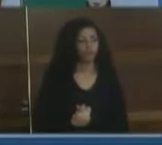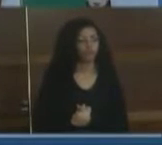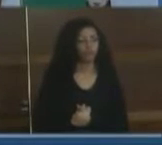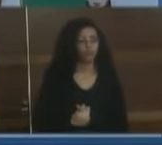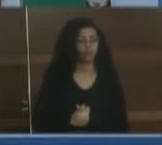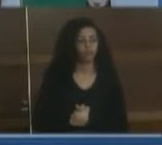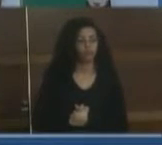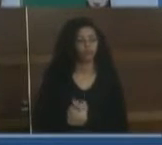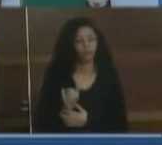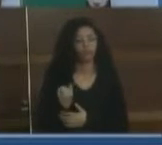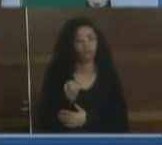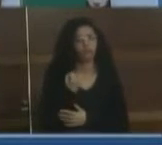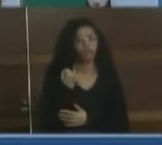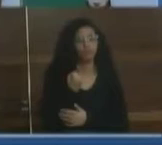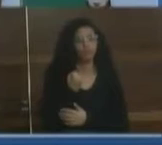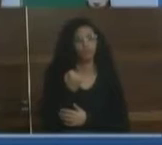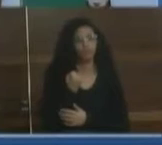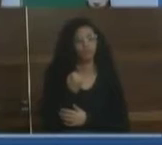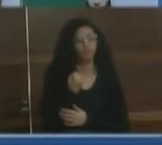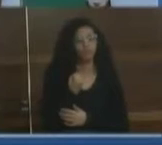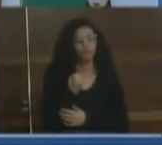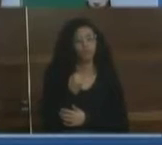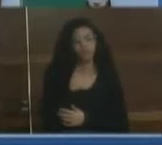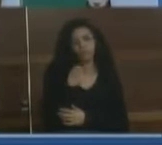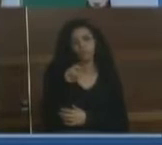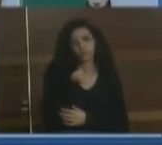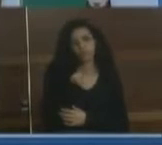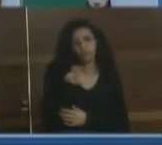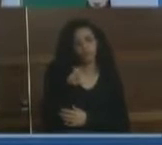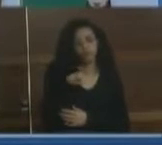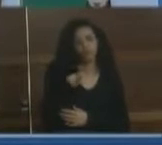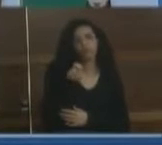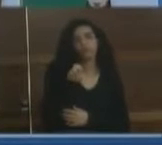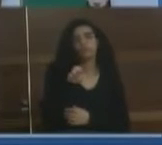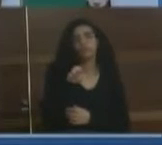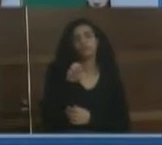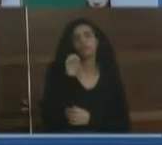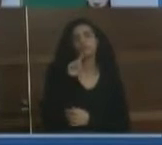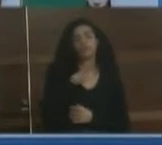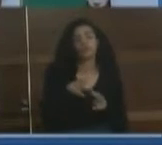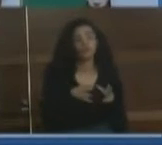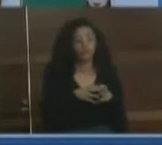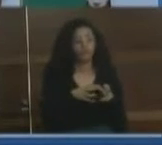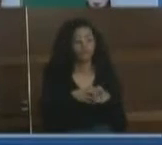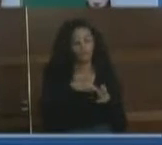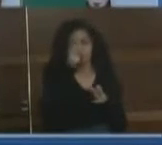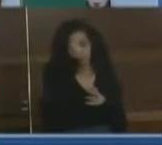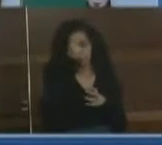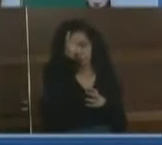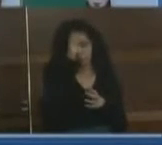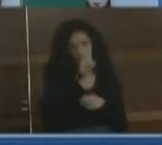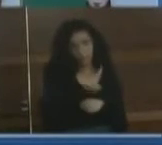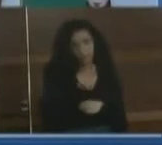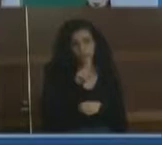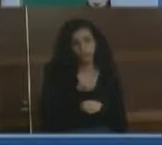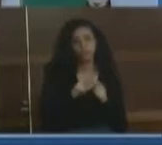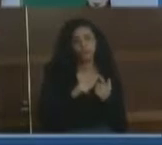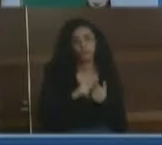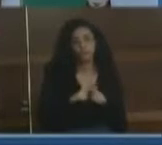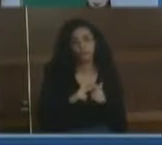os conceitos importantes despesas correntes constitui o grupo da despesa da administração pública para